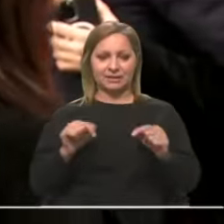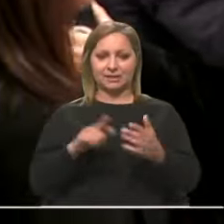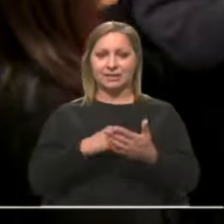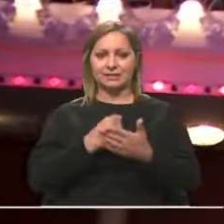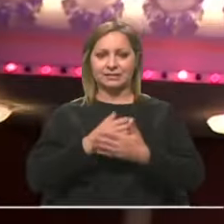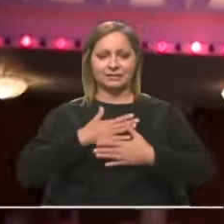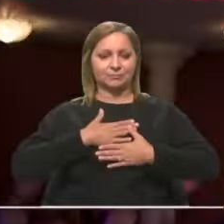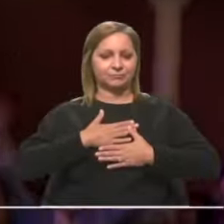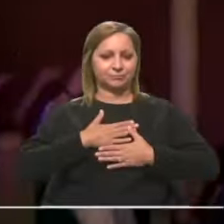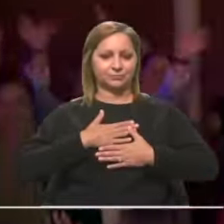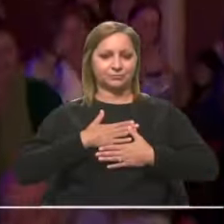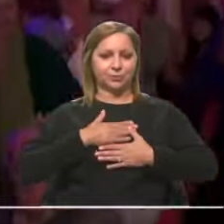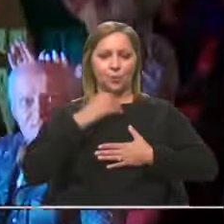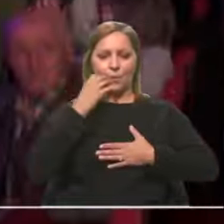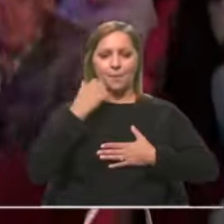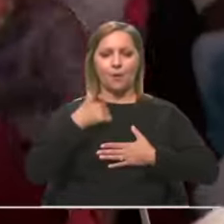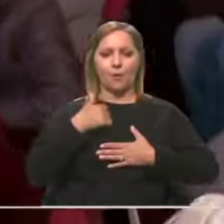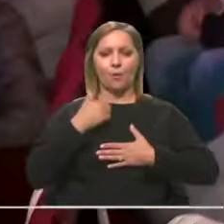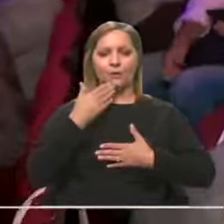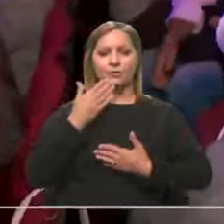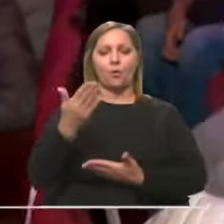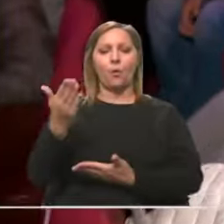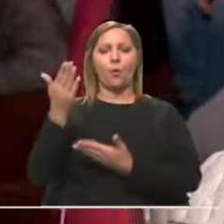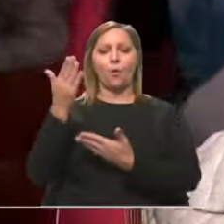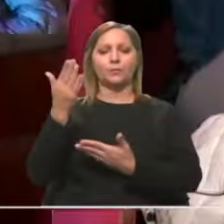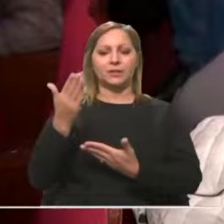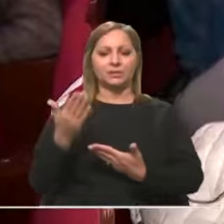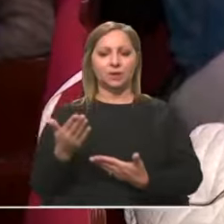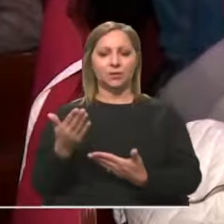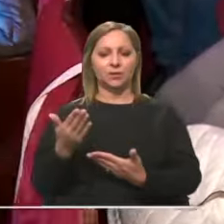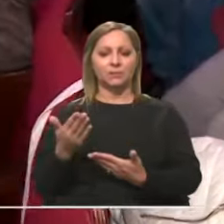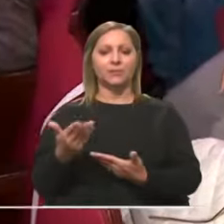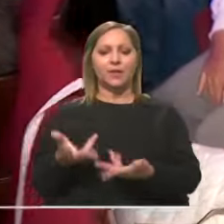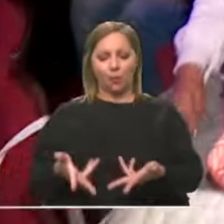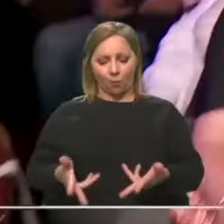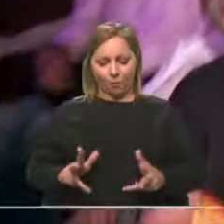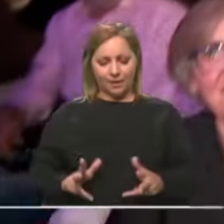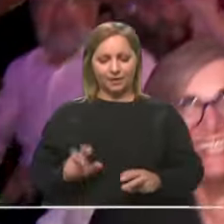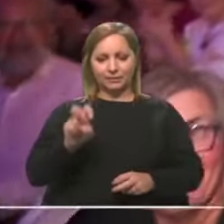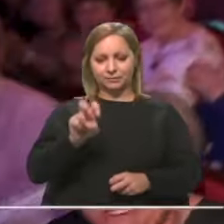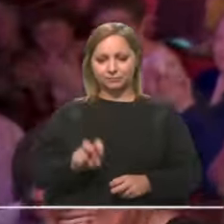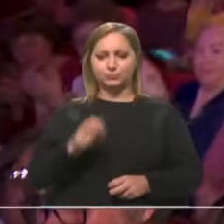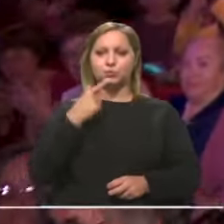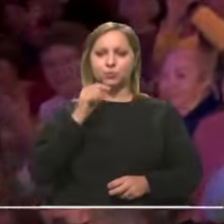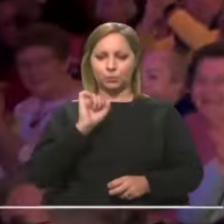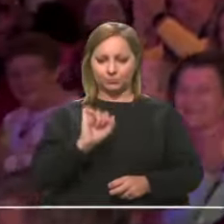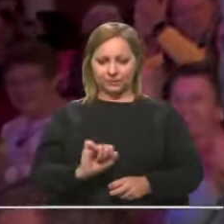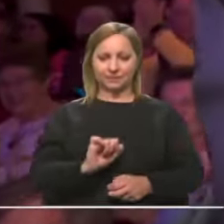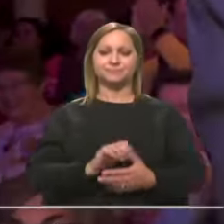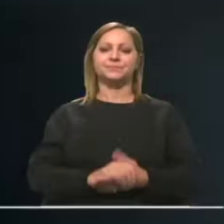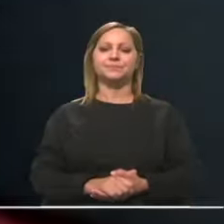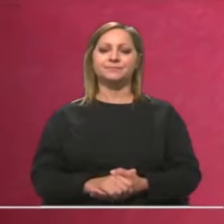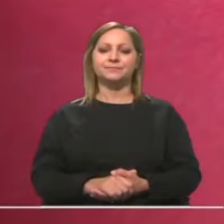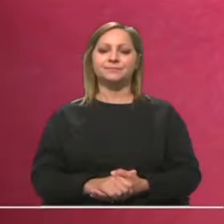uma honra de o homenagear agora com uma cadeira na plateia da Orquestra do Teatro